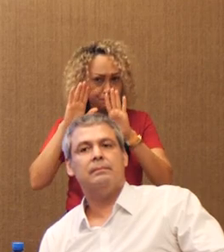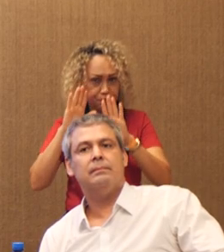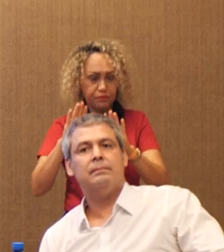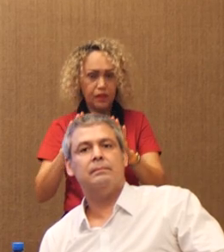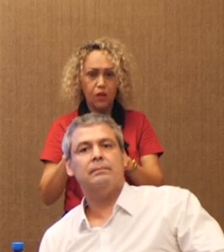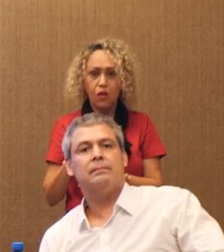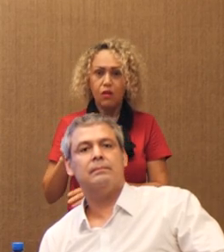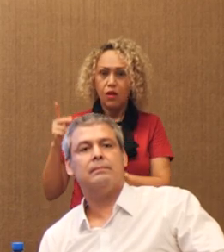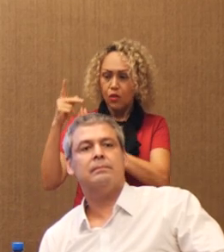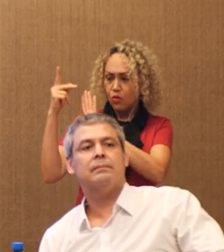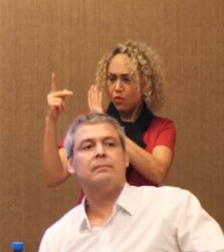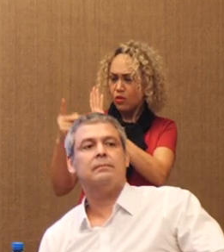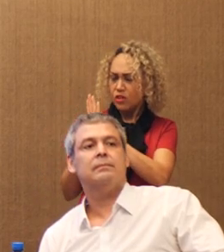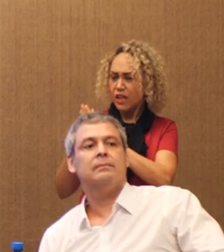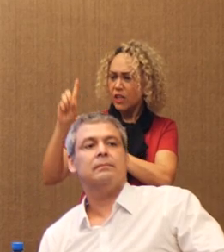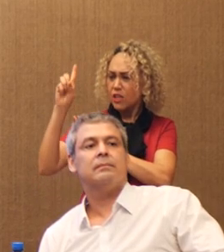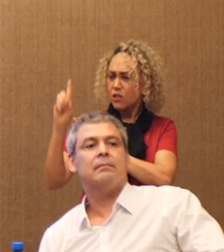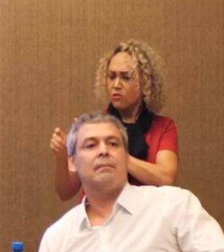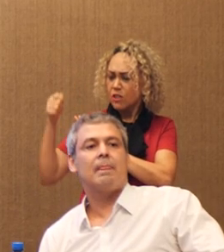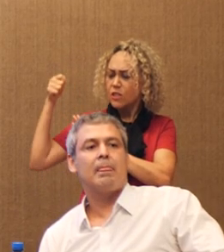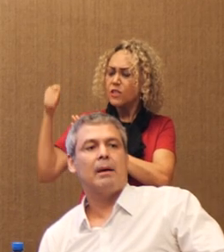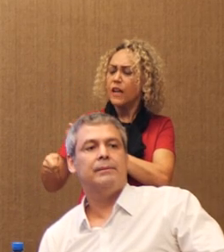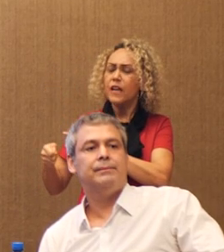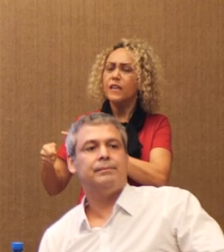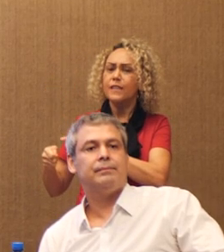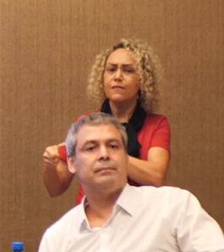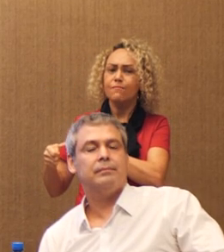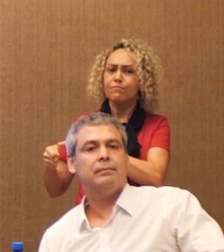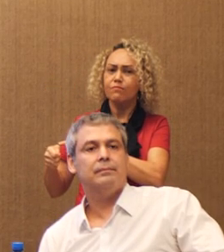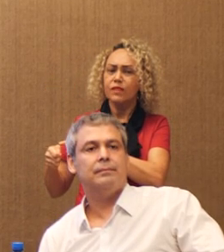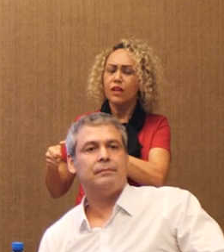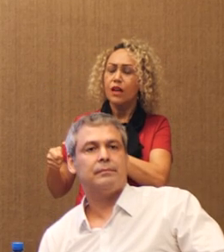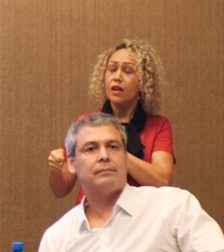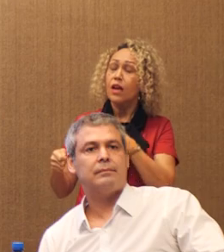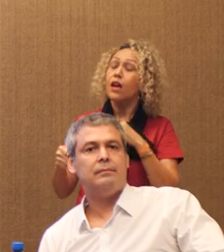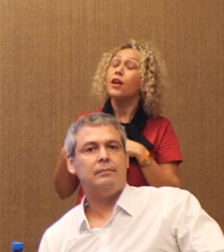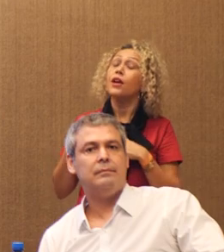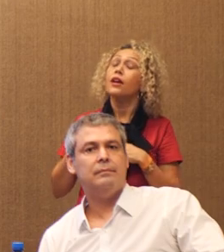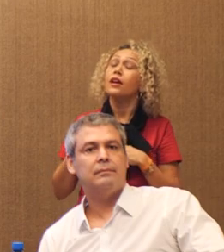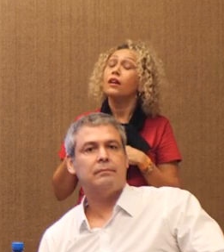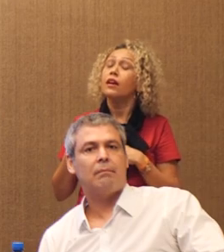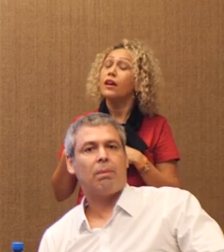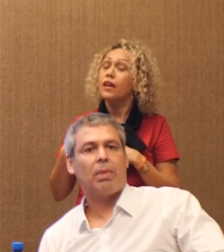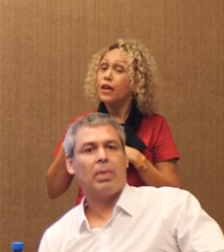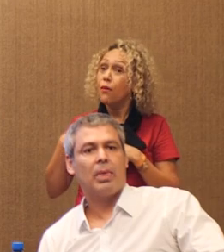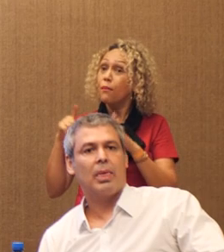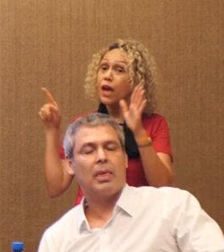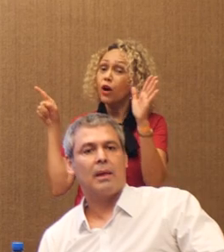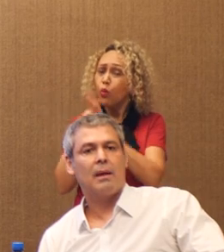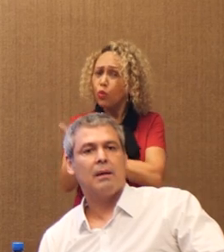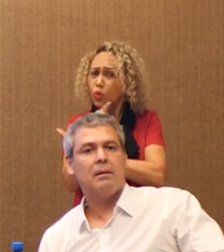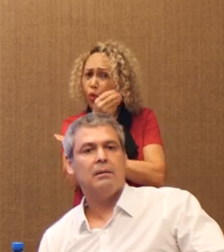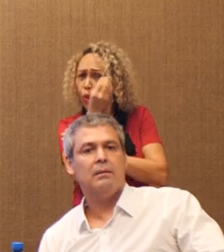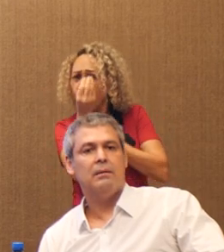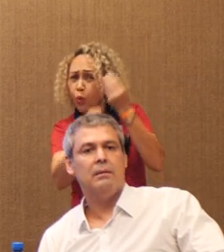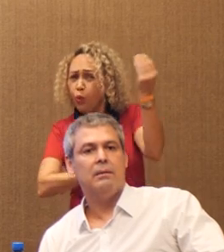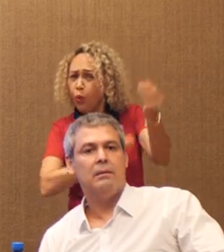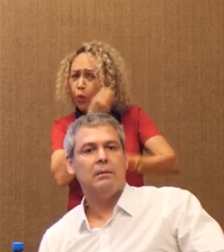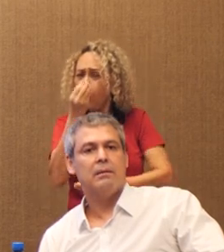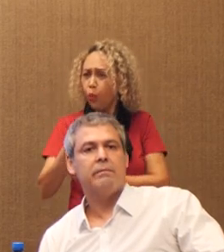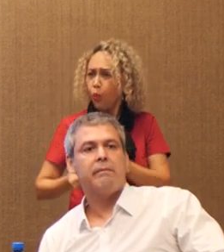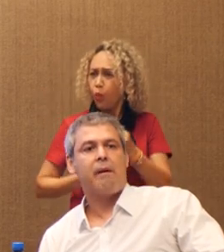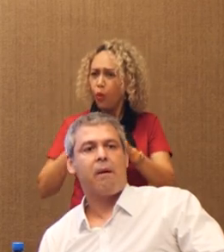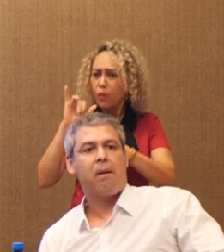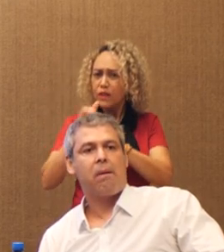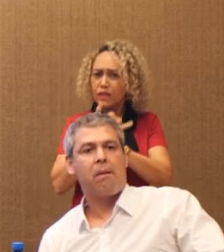a minha pergunta é: como este extremismo da extrema-direita acontece na sua cidade? Pensem um